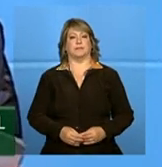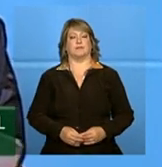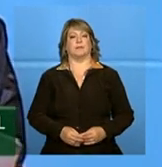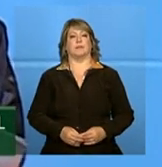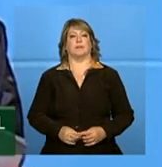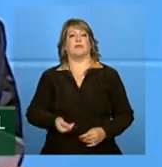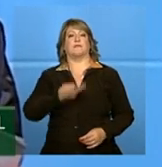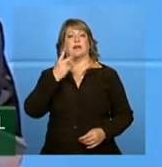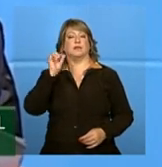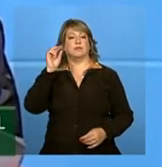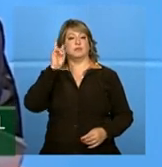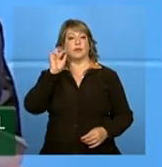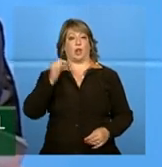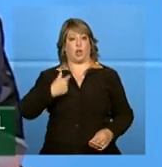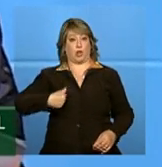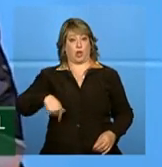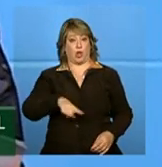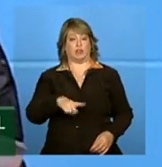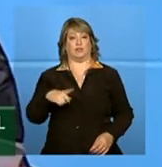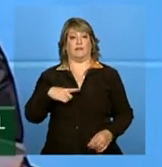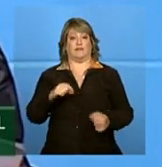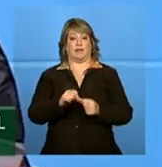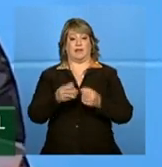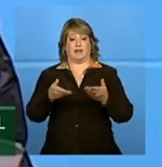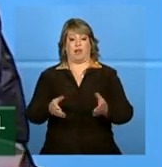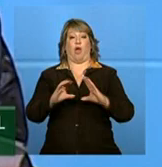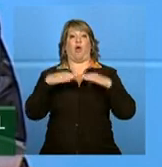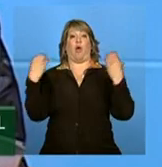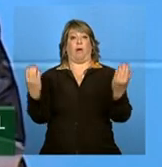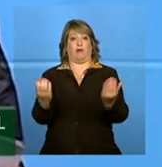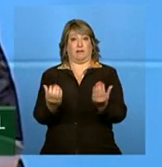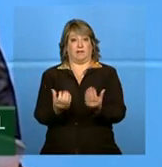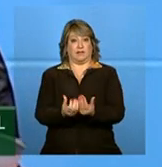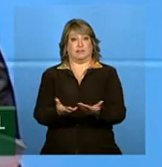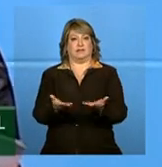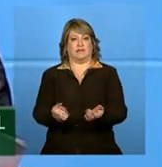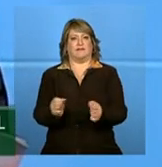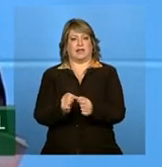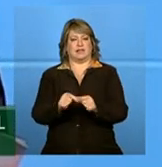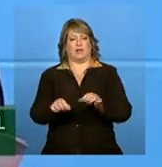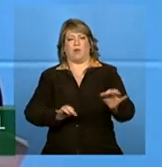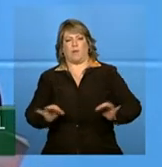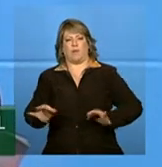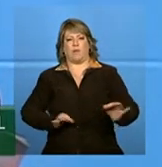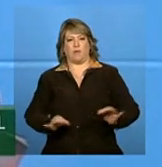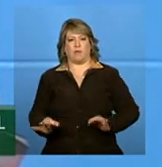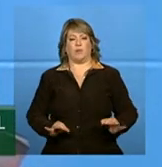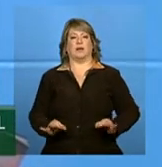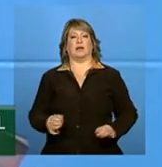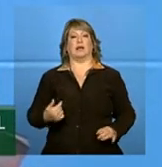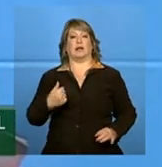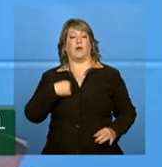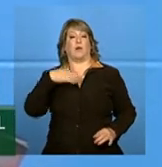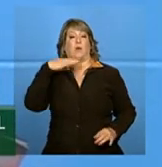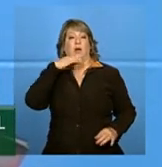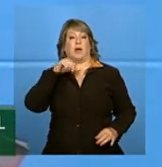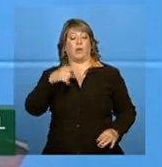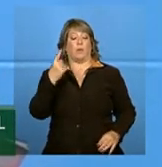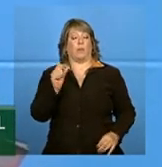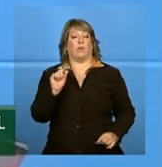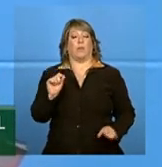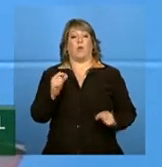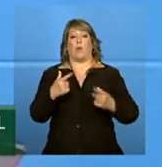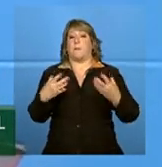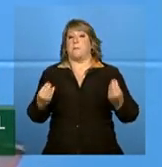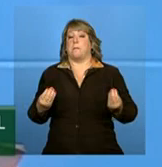referir que nós tivemos, para construir essa conferência, uma situação que eu particularmente acho muito